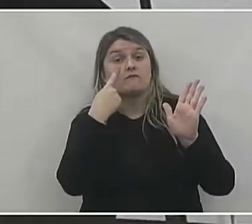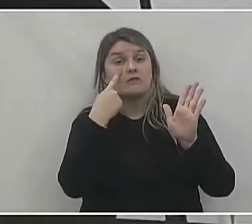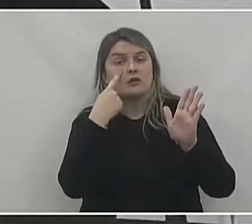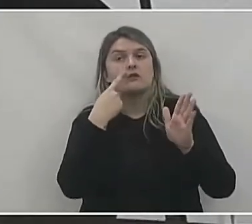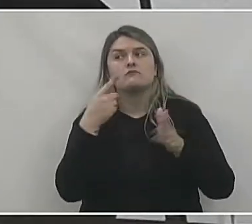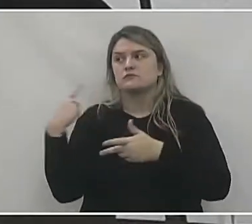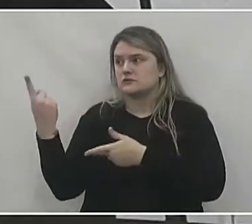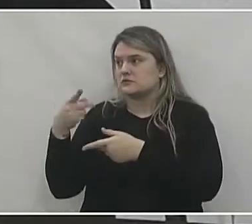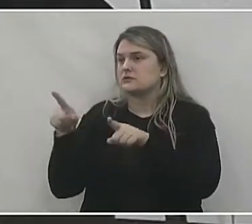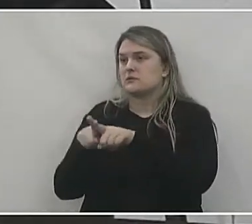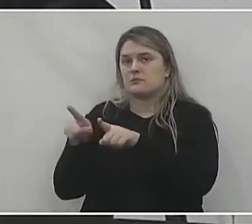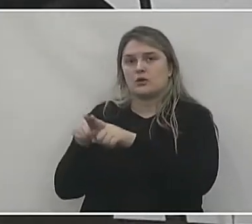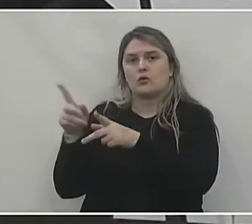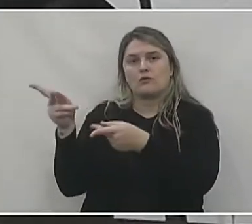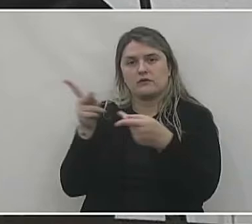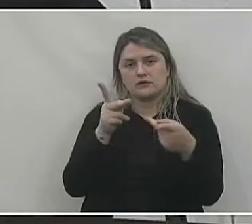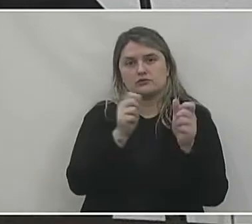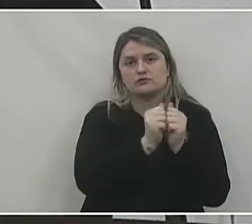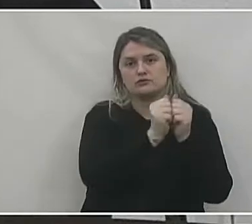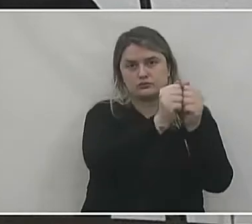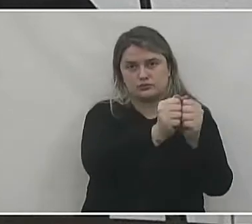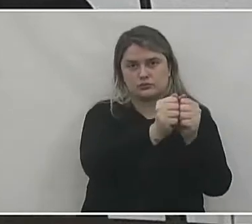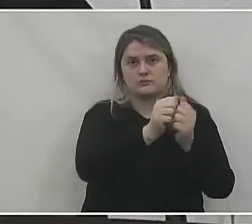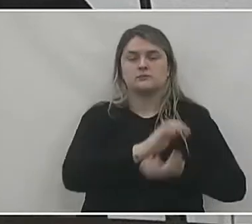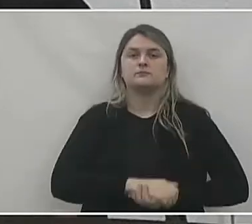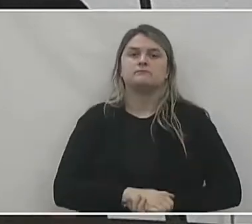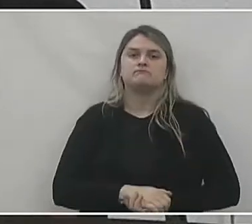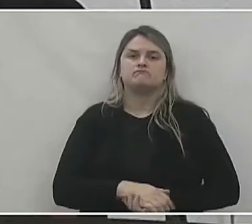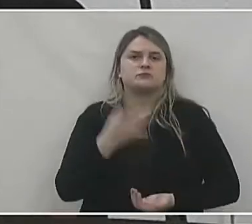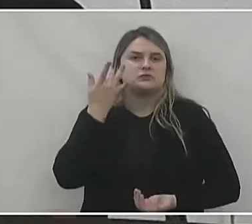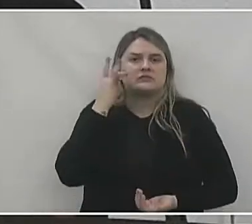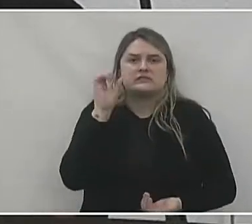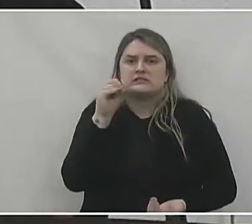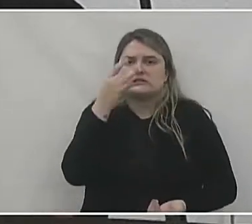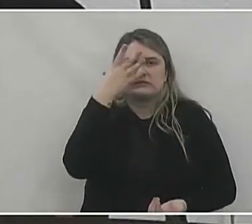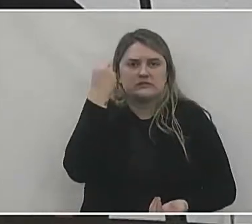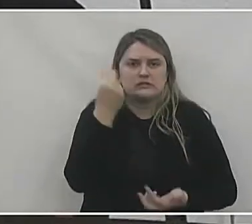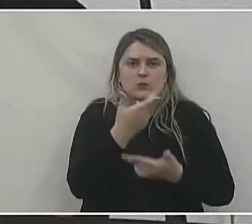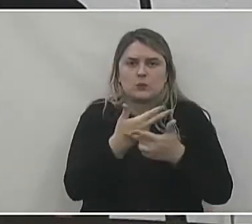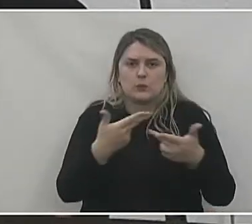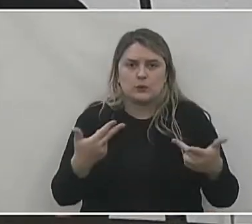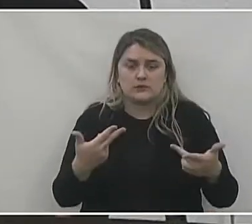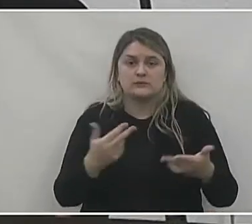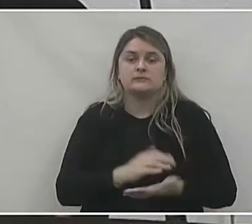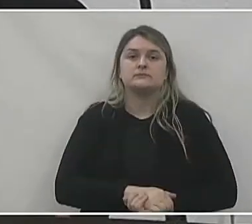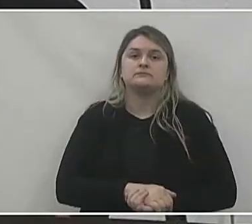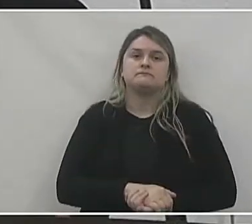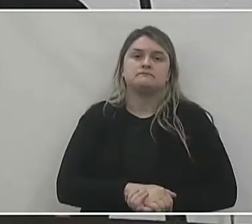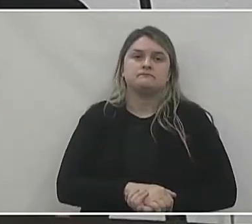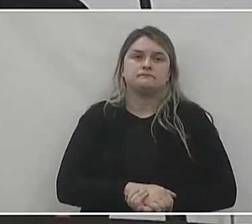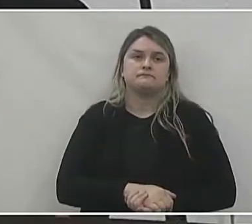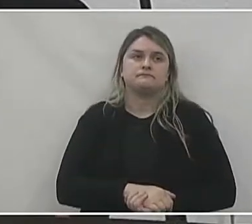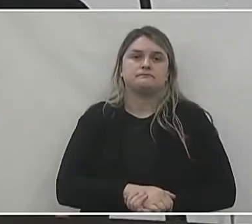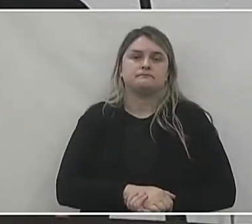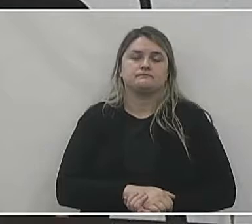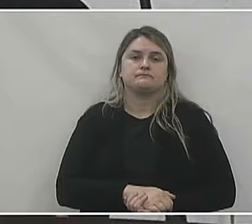vocês serão convidados para nos acompanhar. Não sei se eu esqueci de alguma coisa,